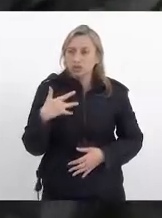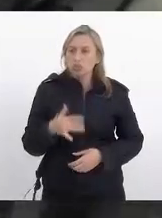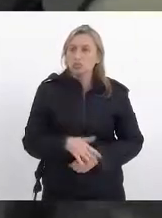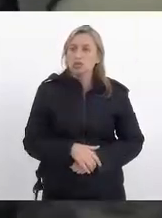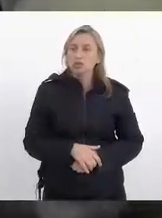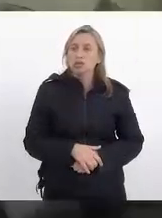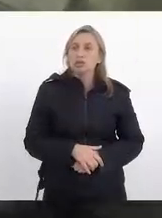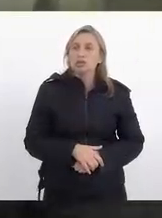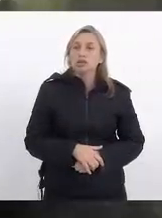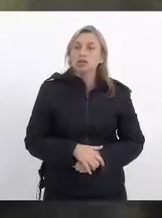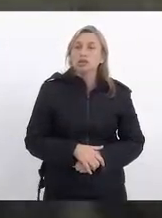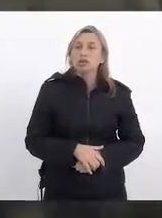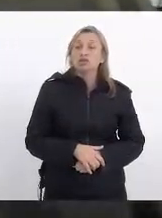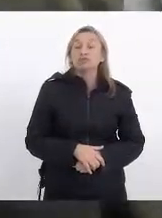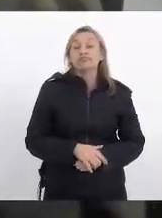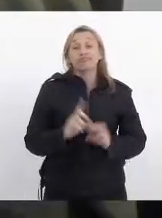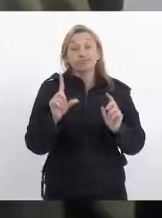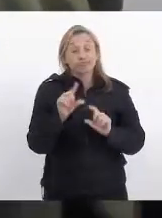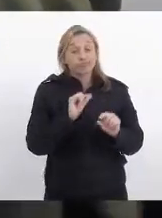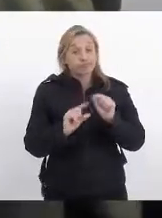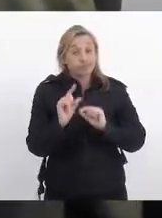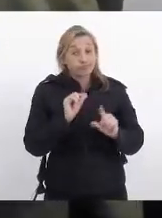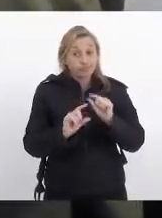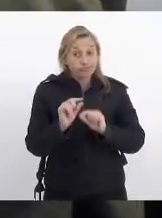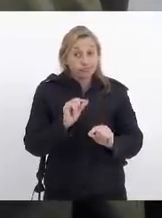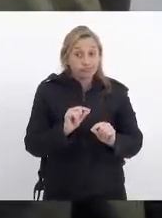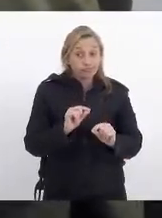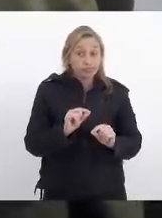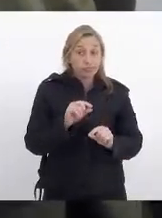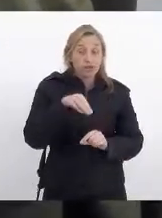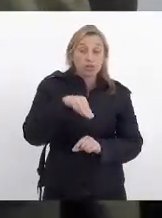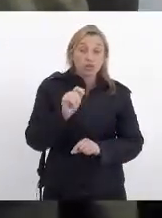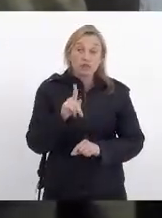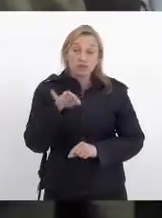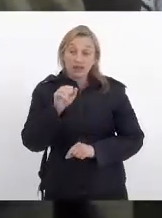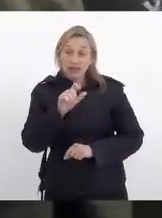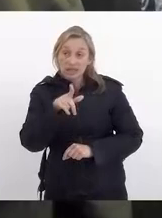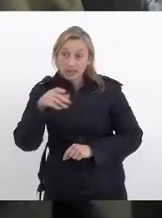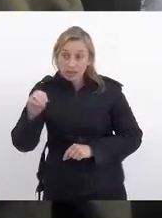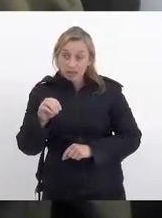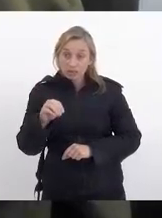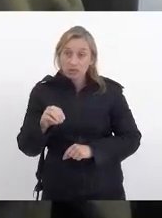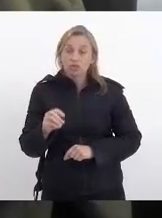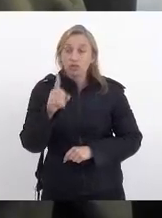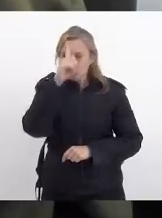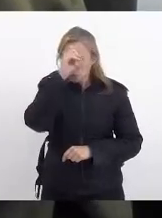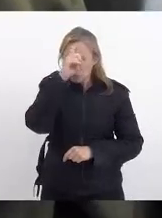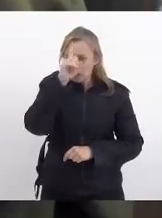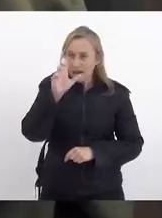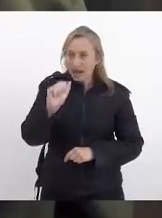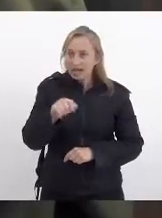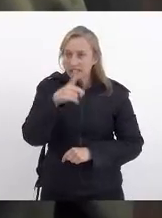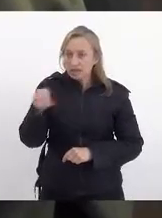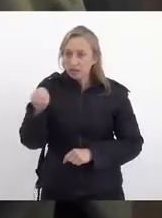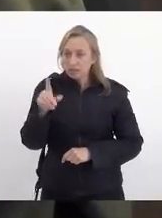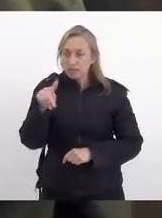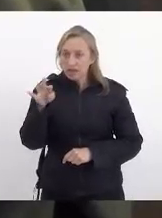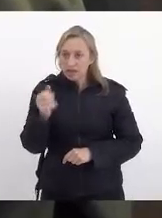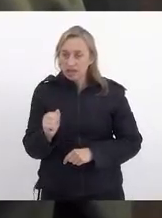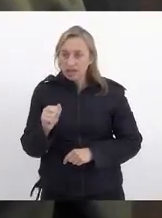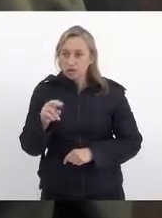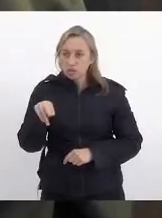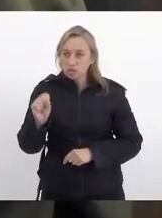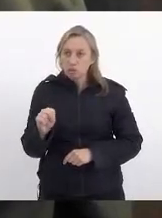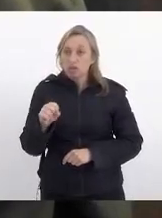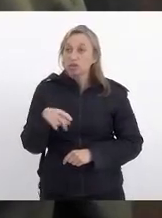sobre esse processo de decisão da municipalização do Hospital Adão Pereira Nunes É bom